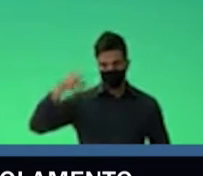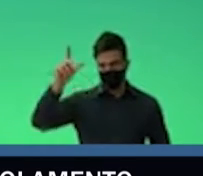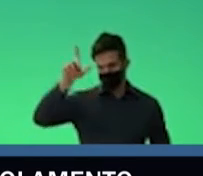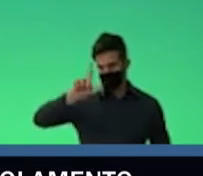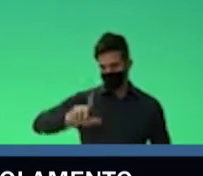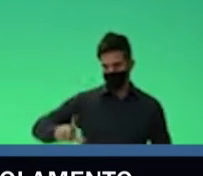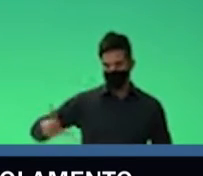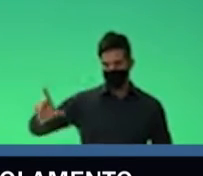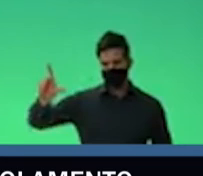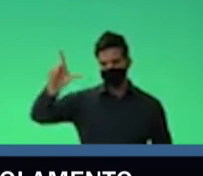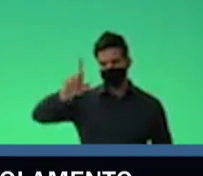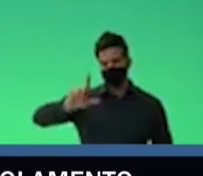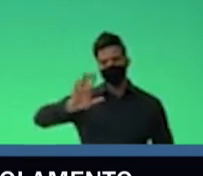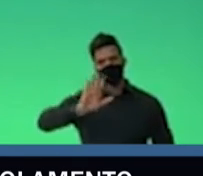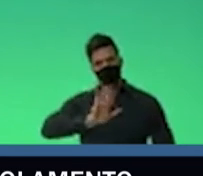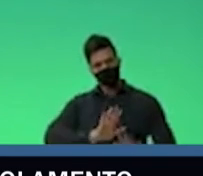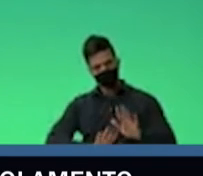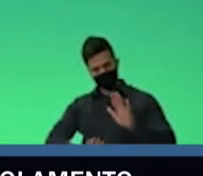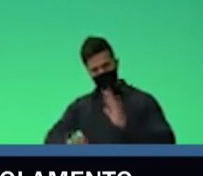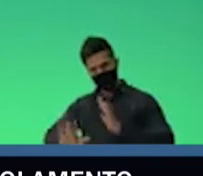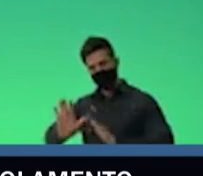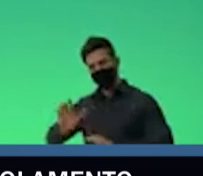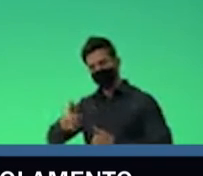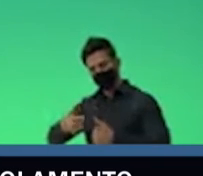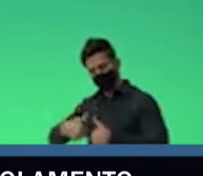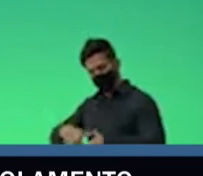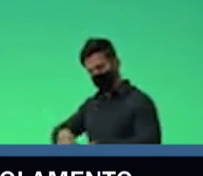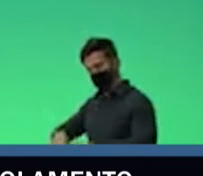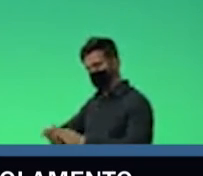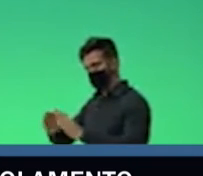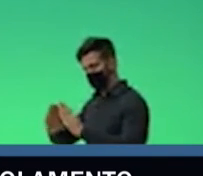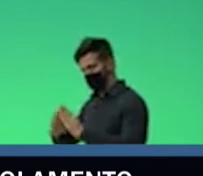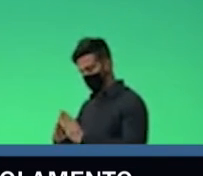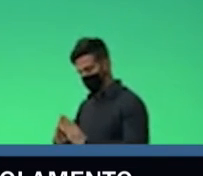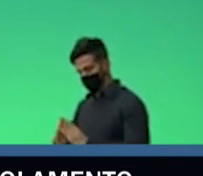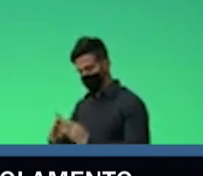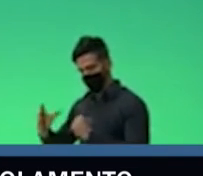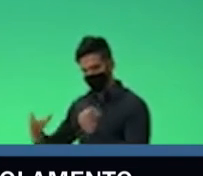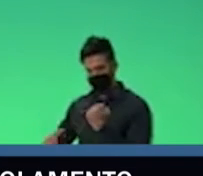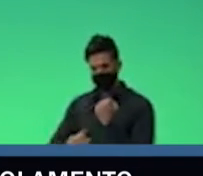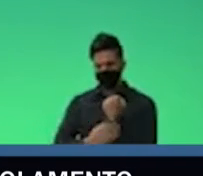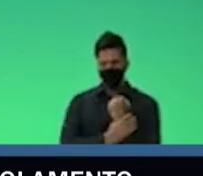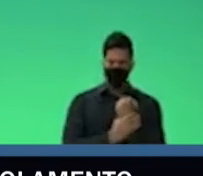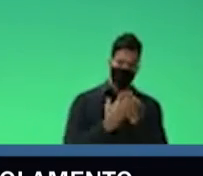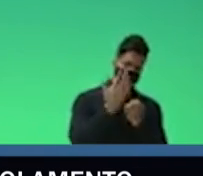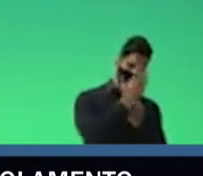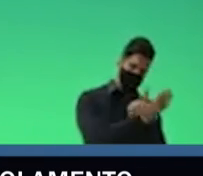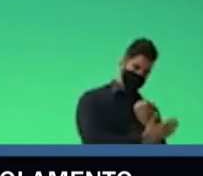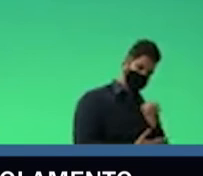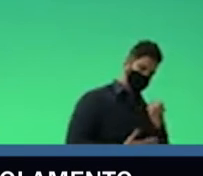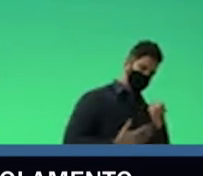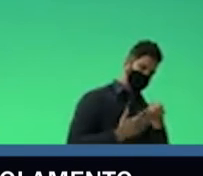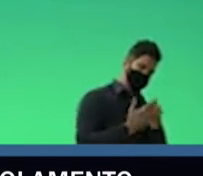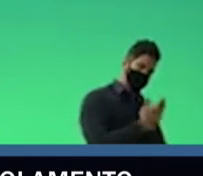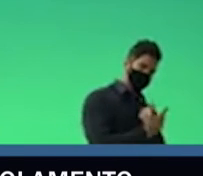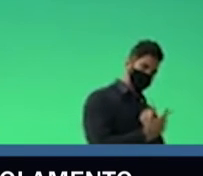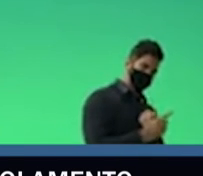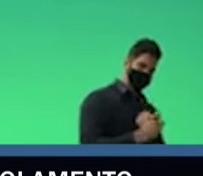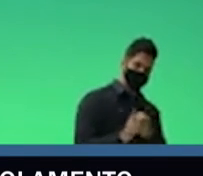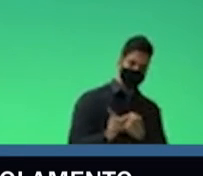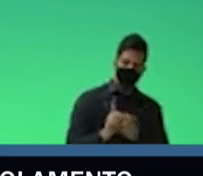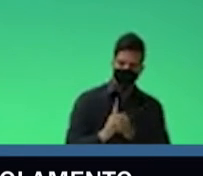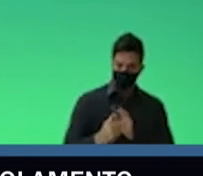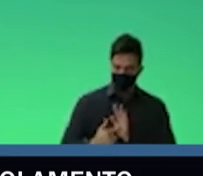Lagoas, vamos ficar em casa, vamos nos proteger, vamos tentar não nos expor